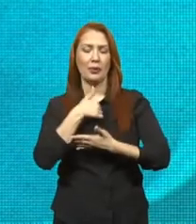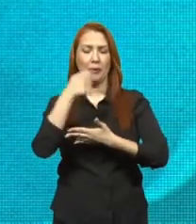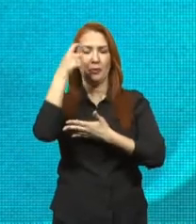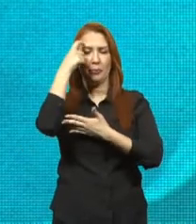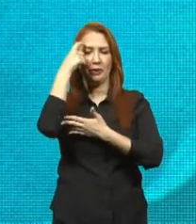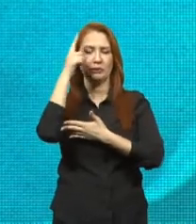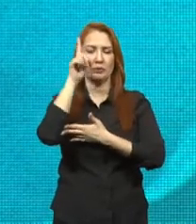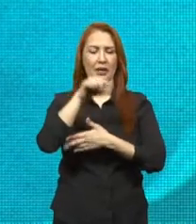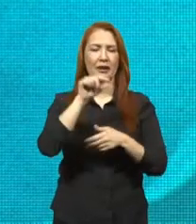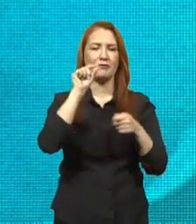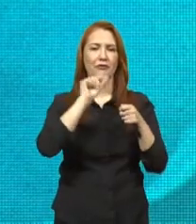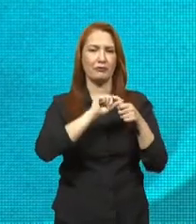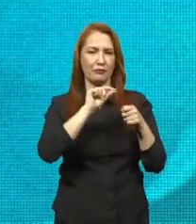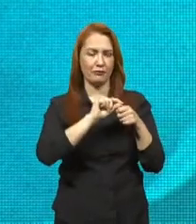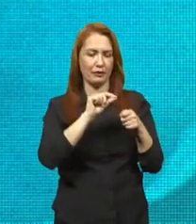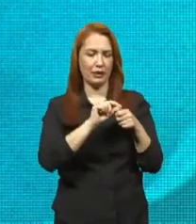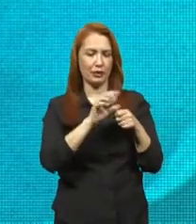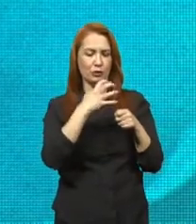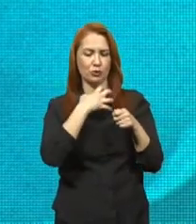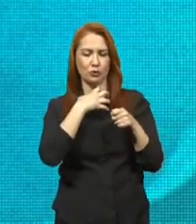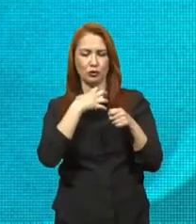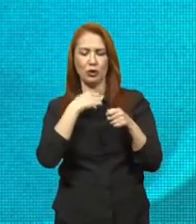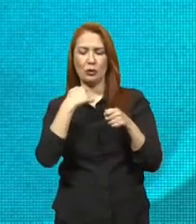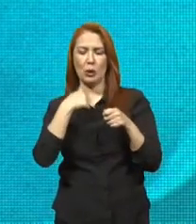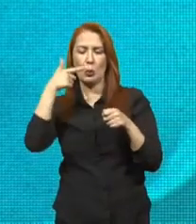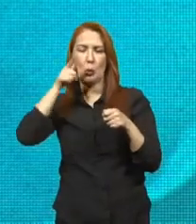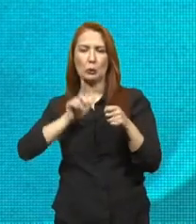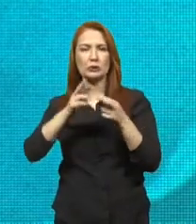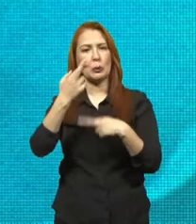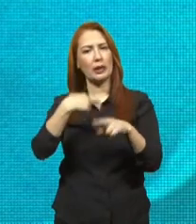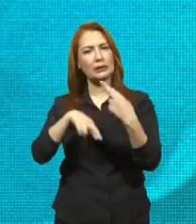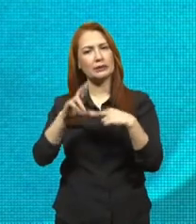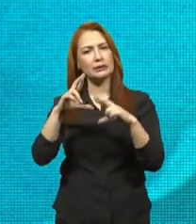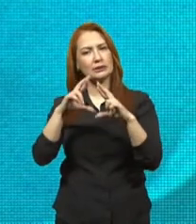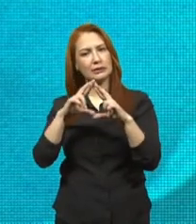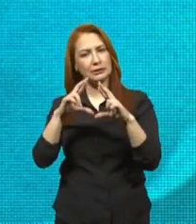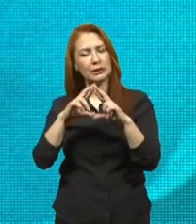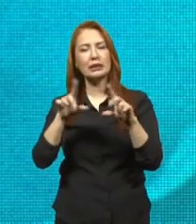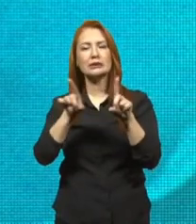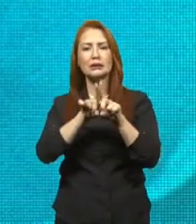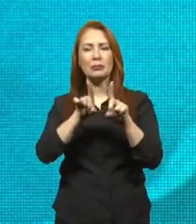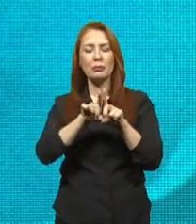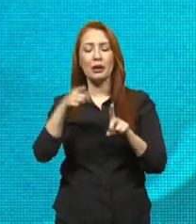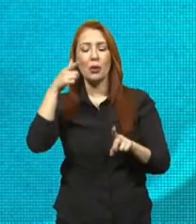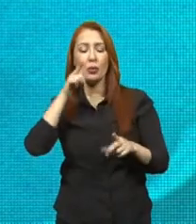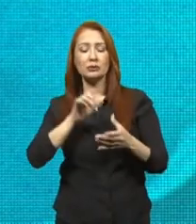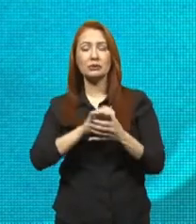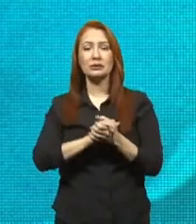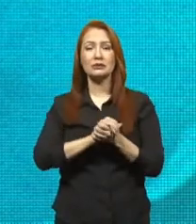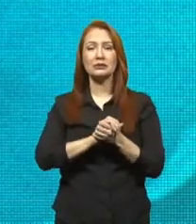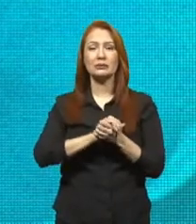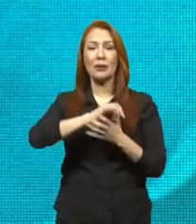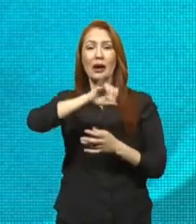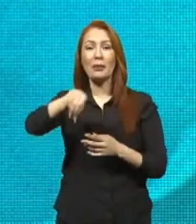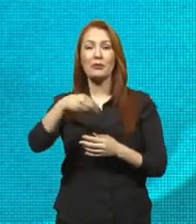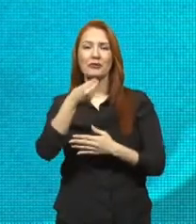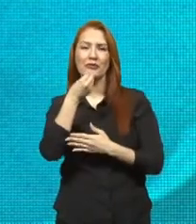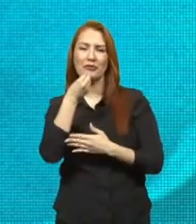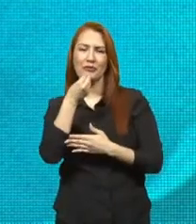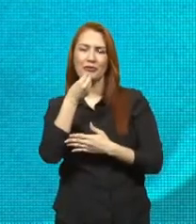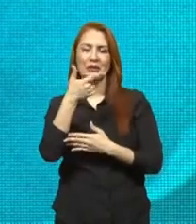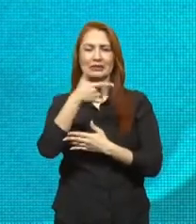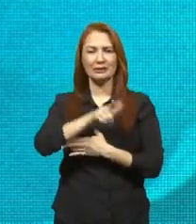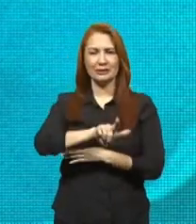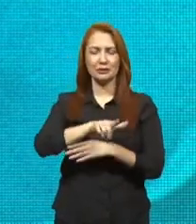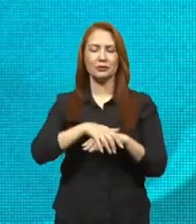de uma forma em que eu consigo reciclar, ele é feito de uma forma que eu consigo reaproveitar, que a reciclagem ela necessita de um